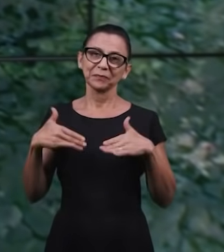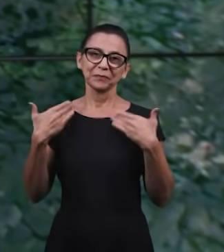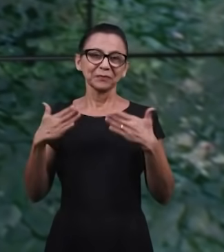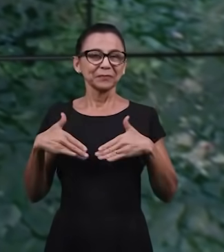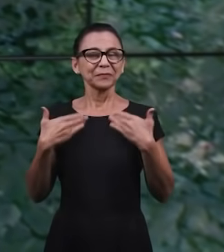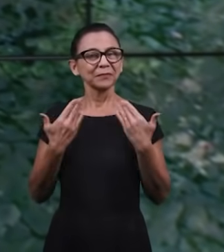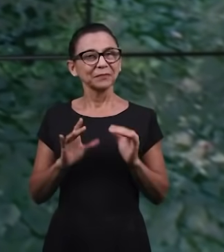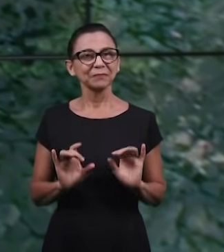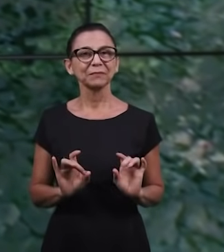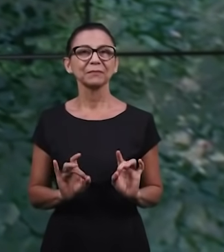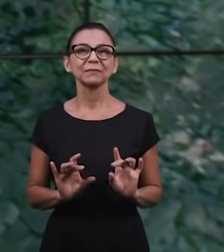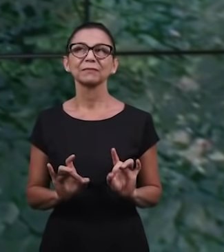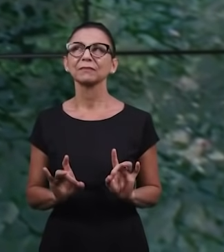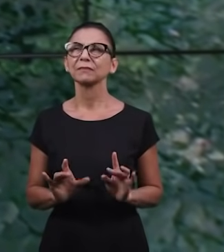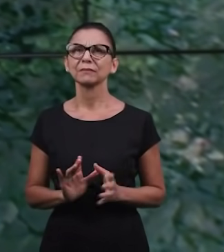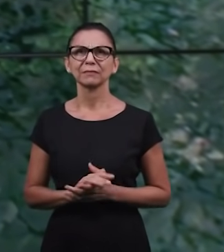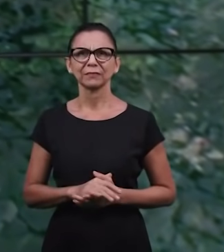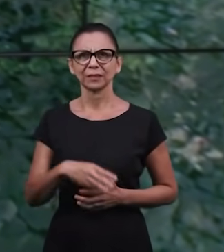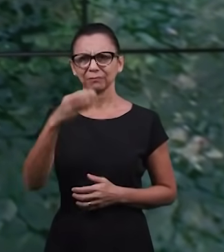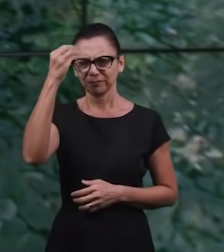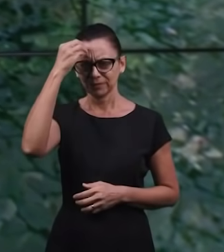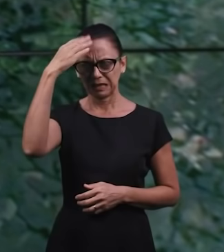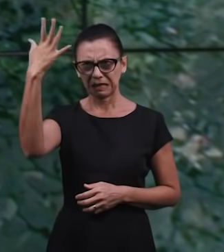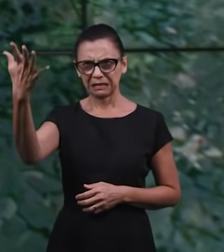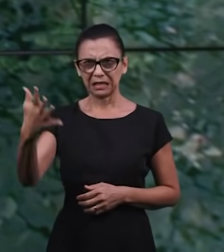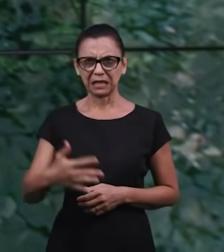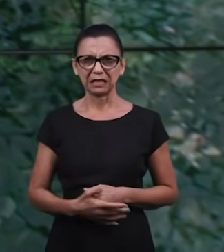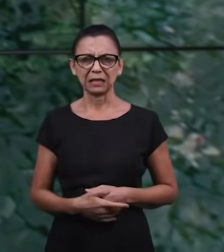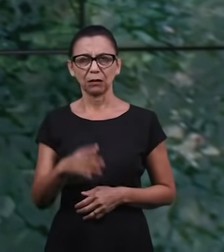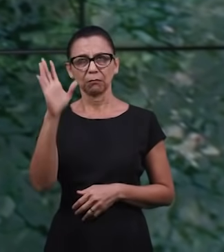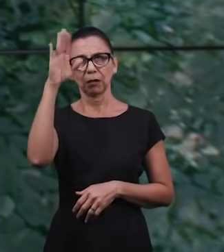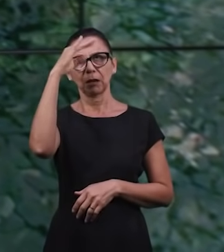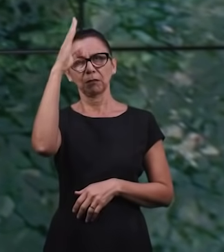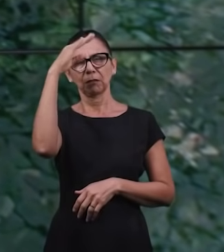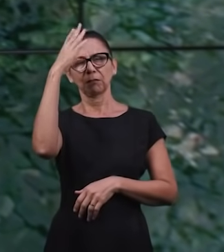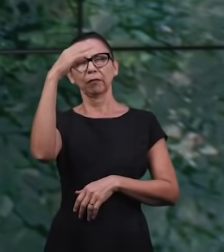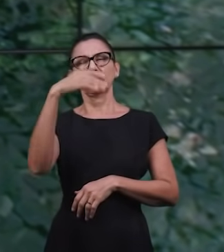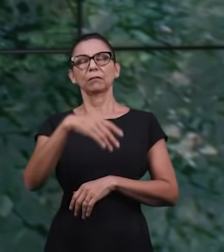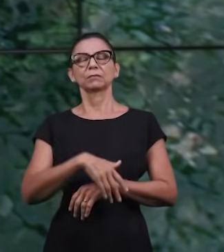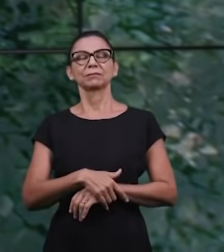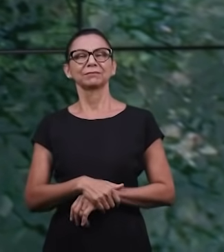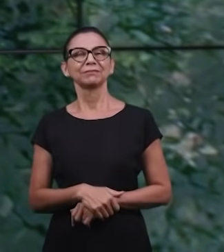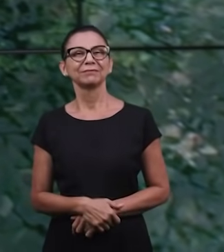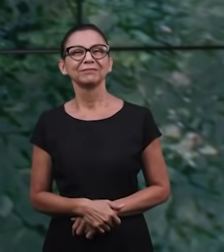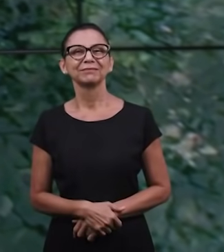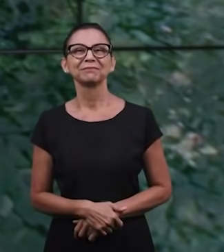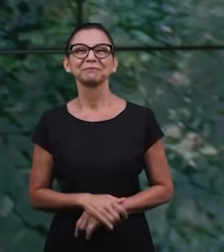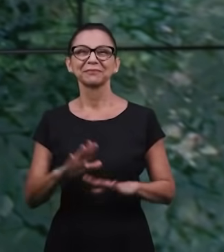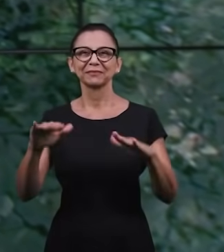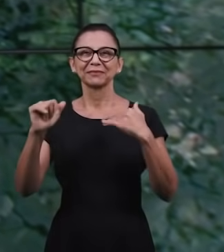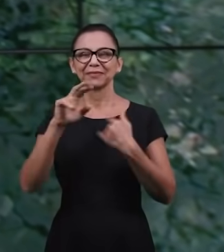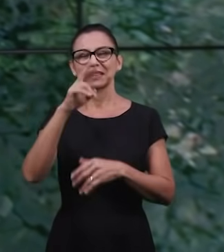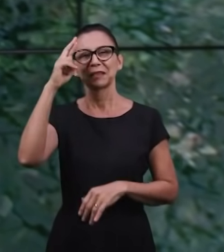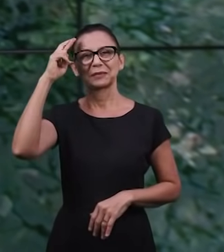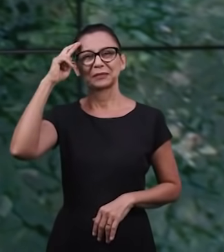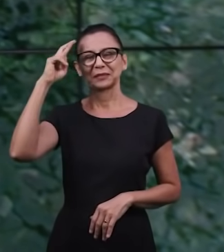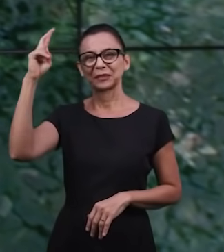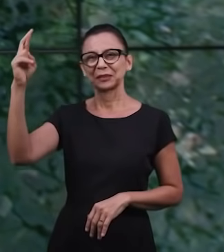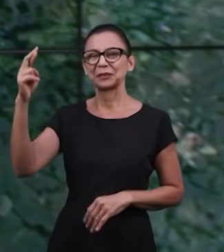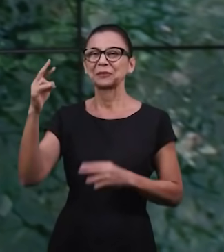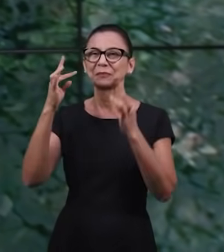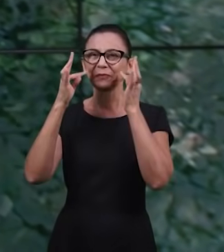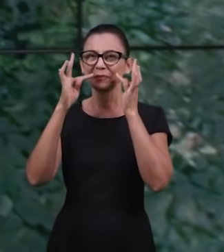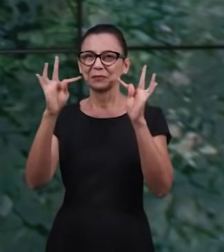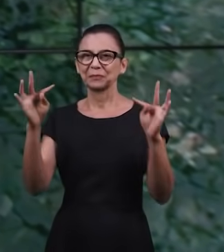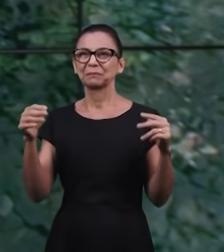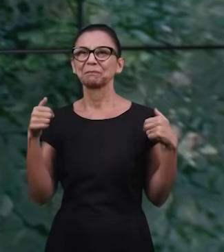uma alegria toda especial, a ponto de esquecer da parte da enfermidade. Louvado seja o Senhor, Jonathan,